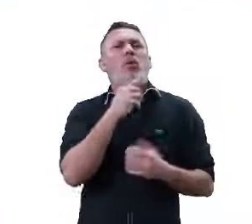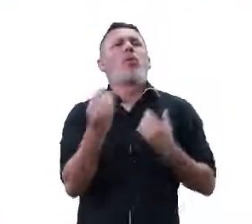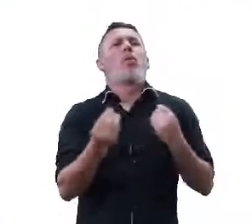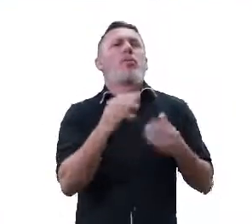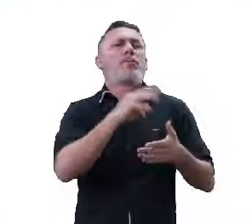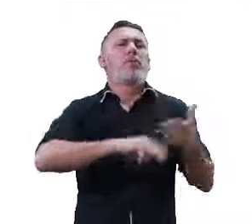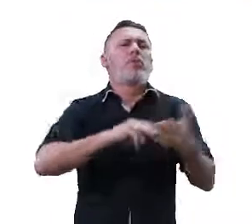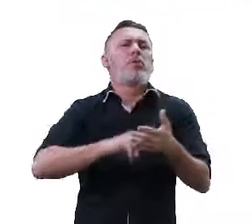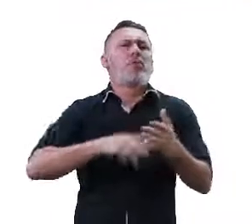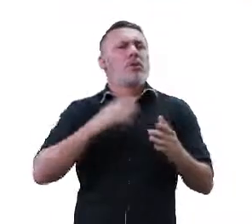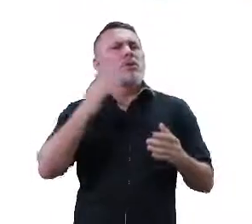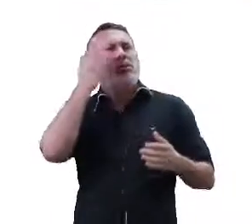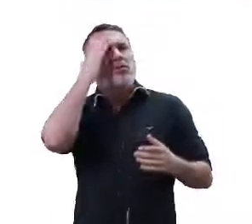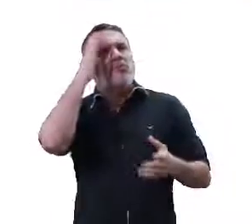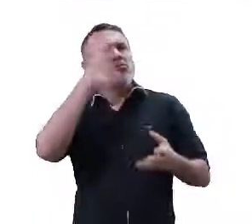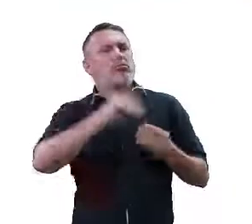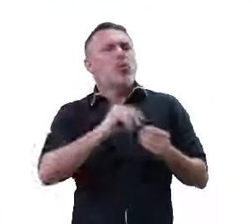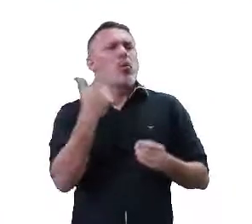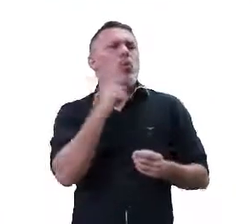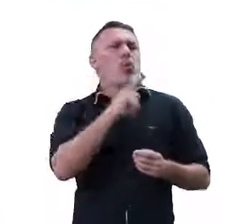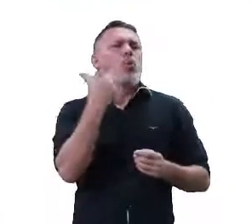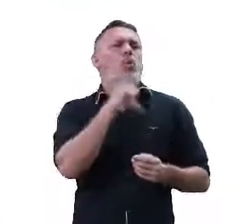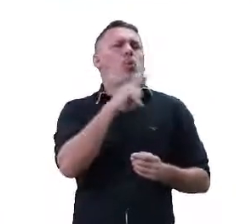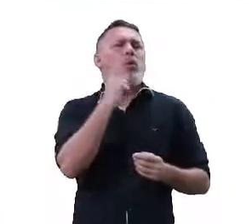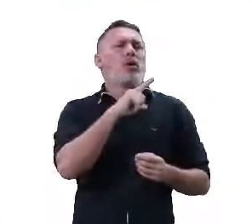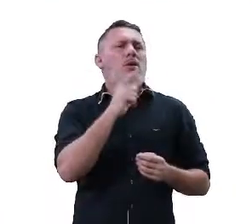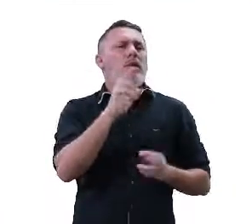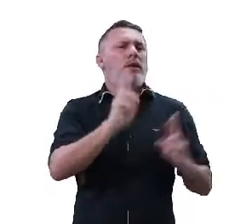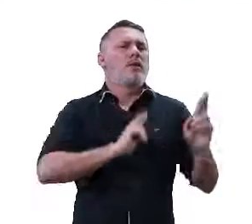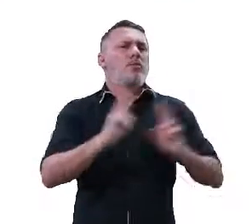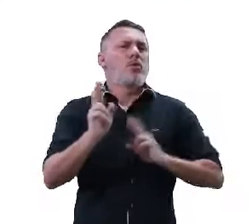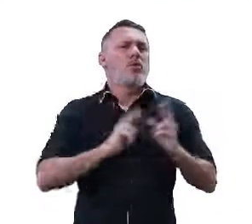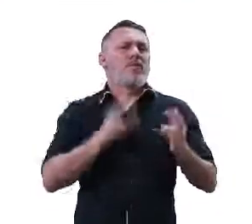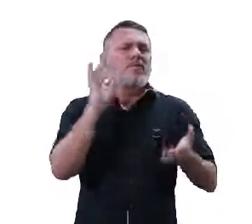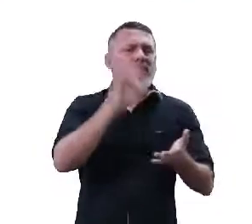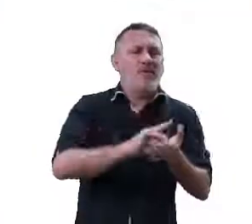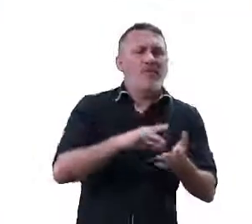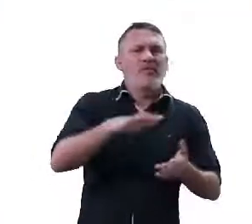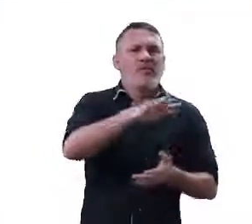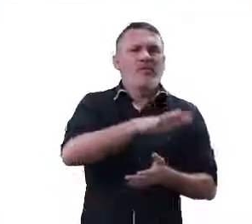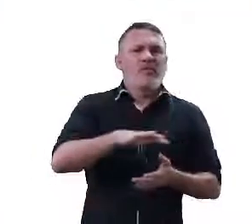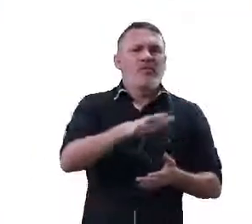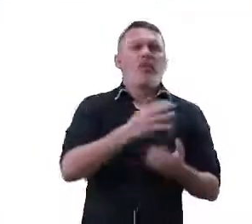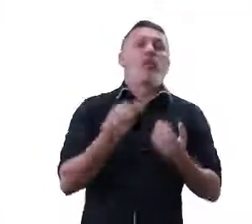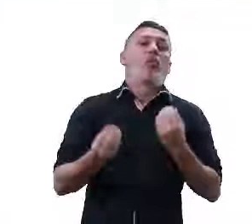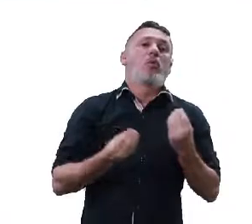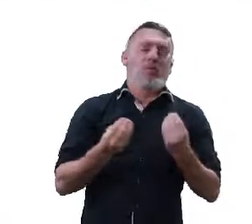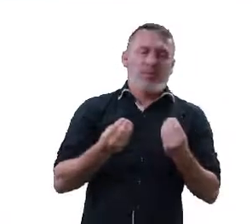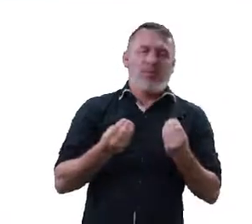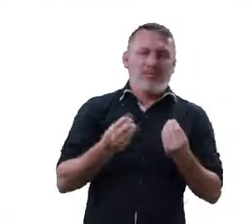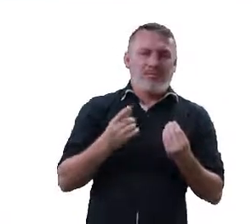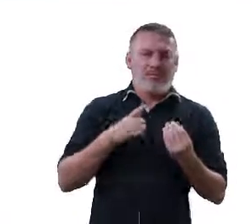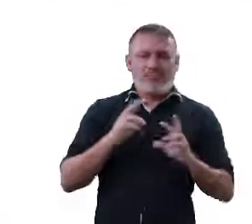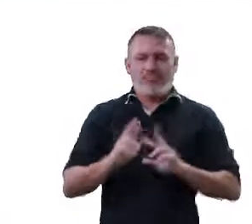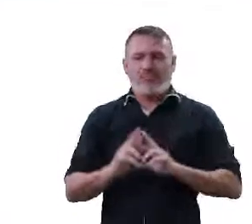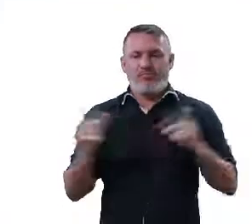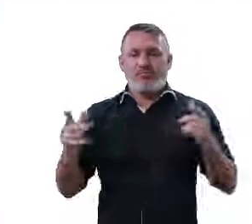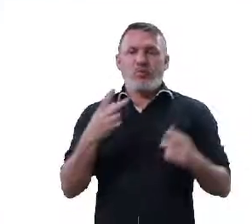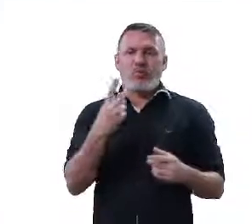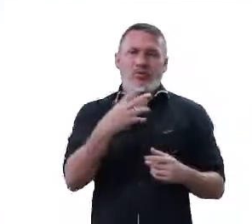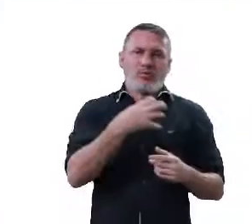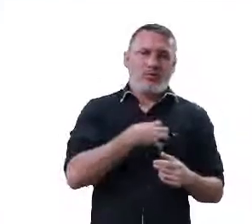essa ciência vai ser aplicada para entender essa realidade. Então, isso faz parte, né, diferencia essas